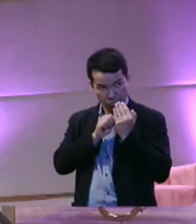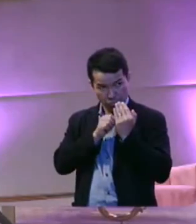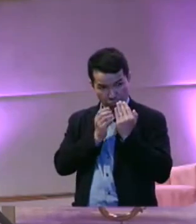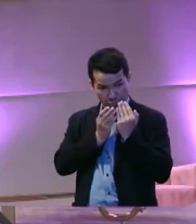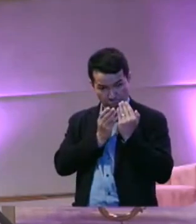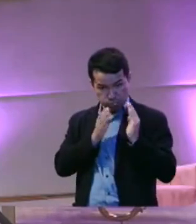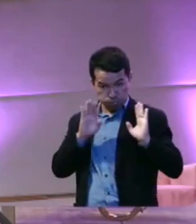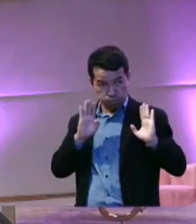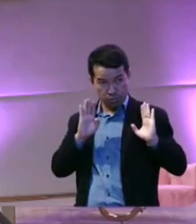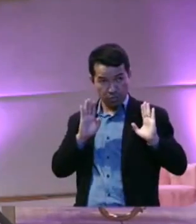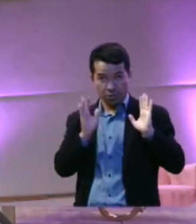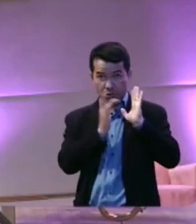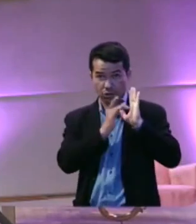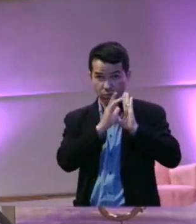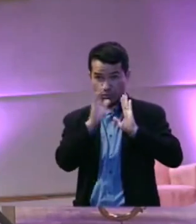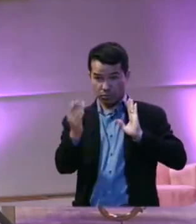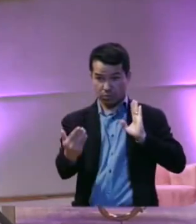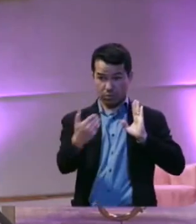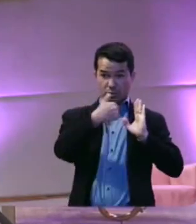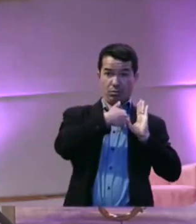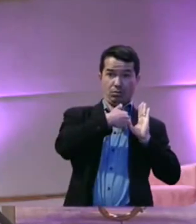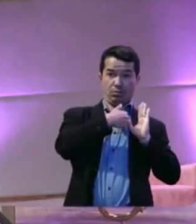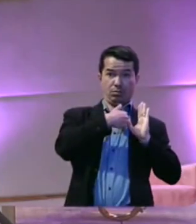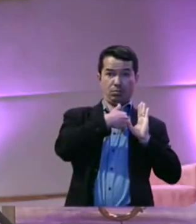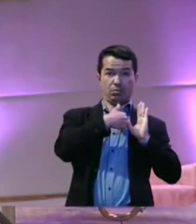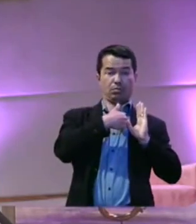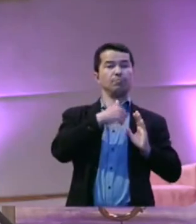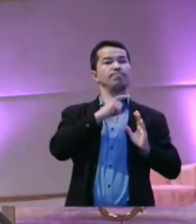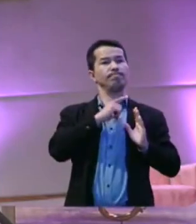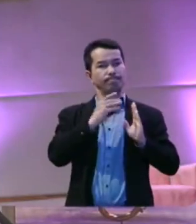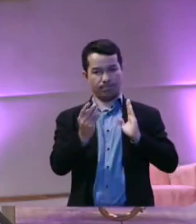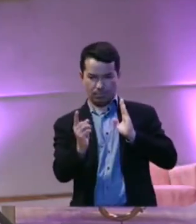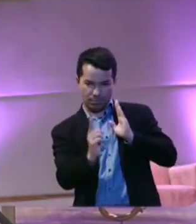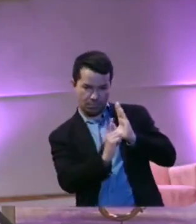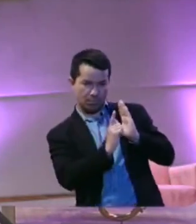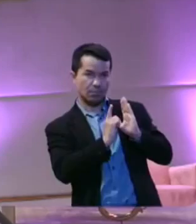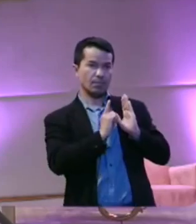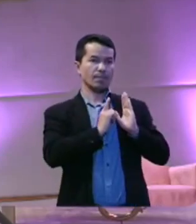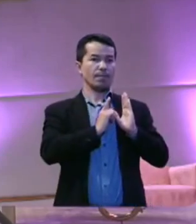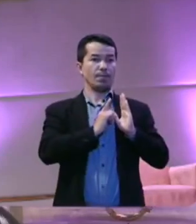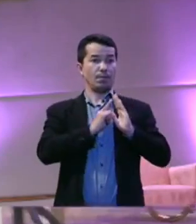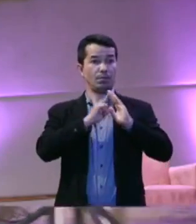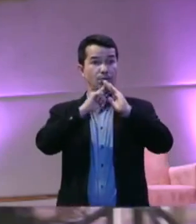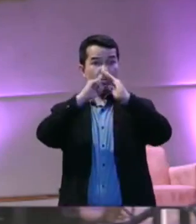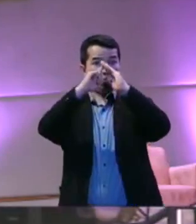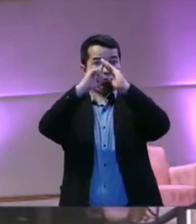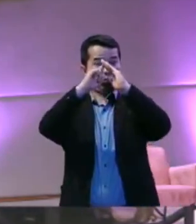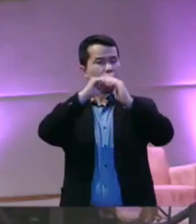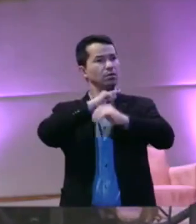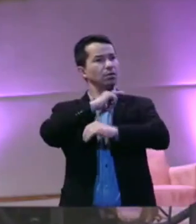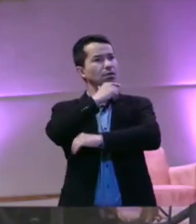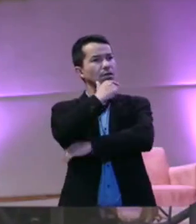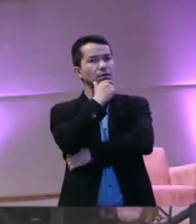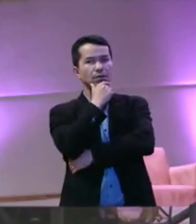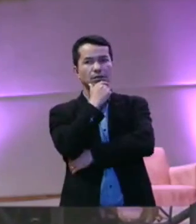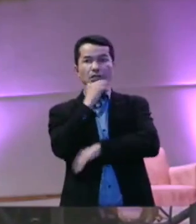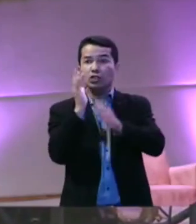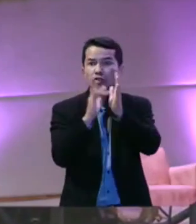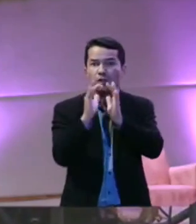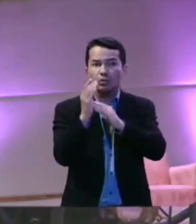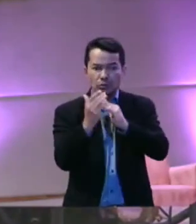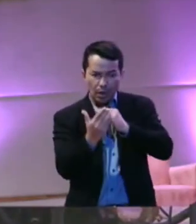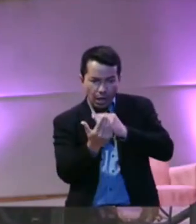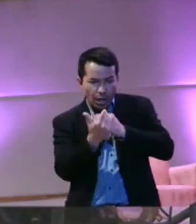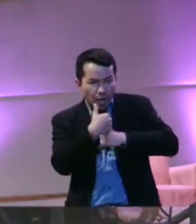porta, eu entrarei. Essa ação do Senhor para mim é incrível. Eu entrarei.